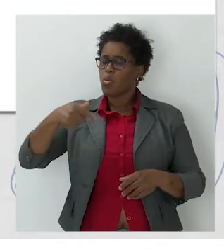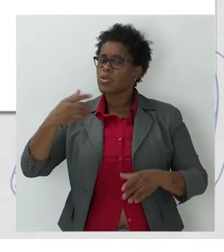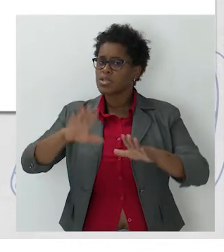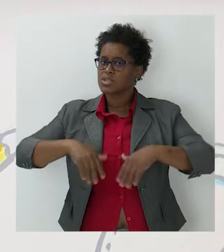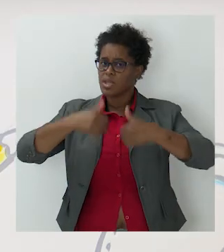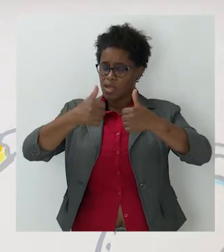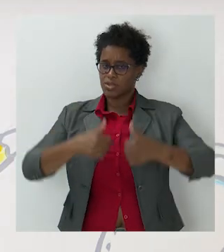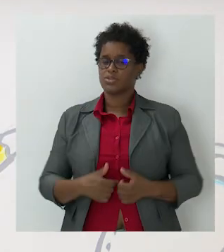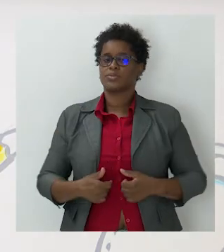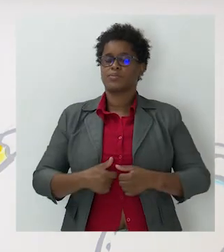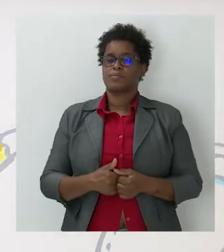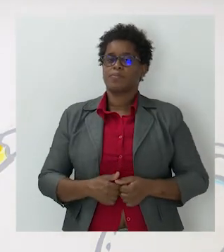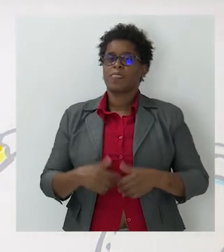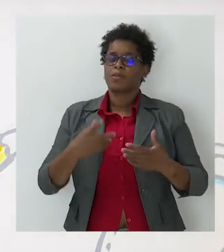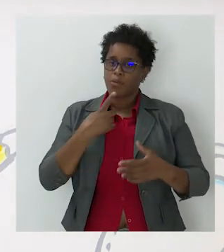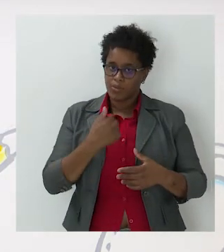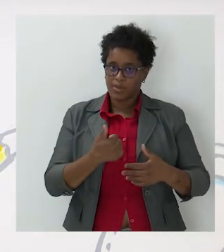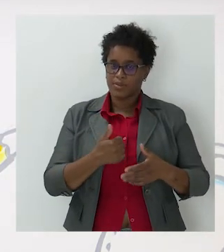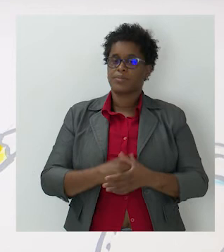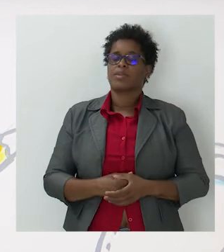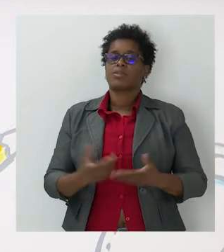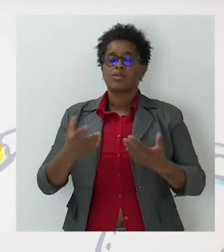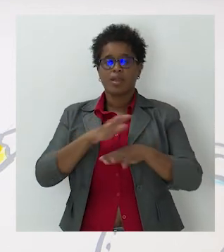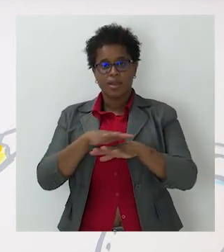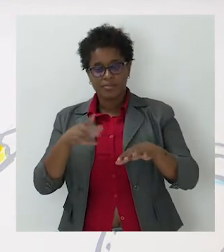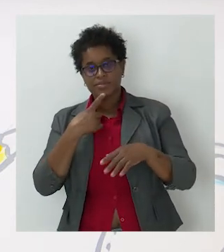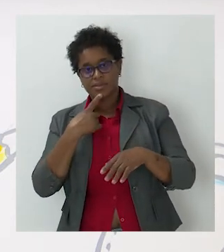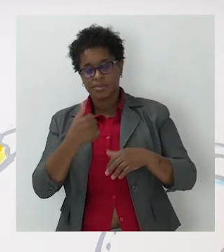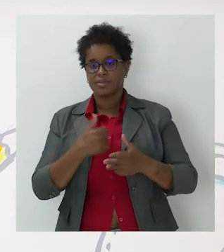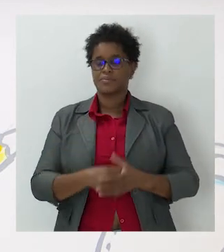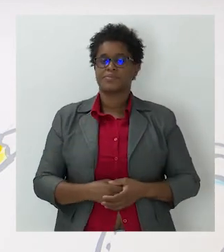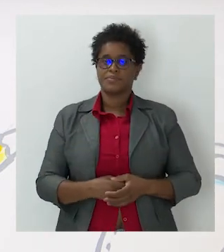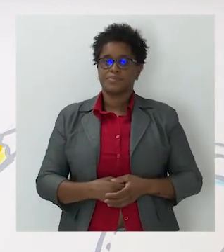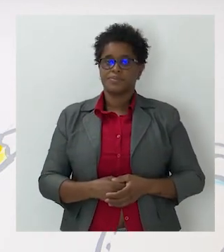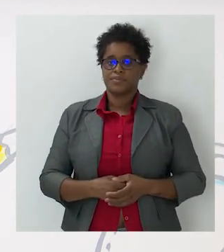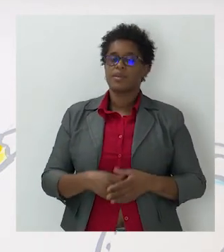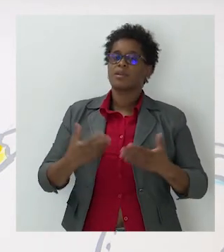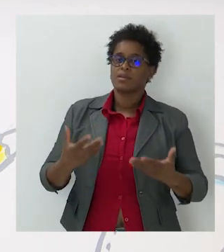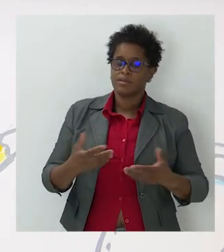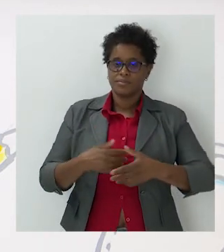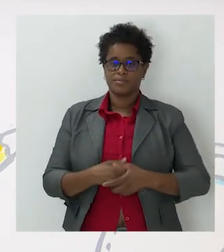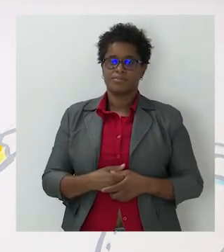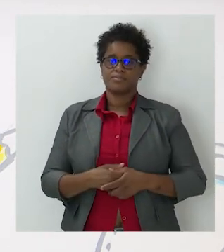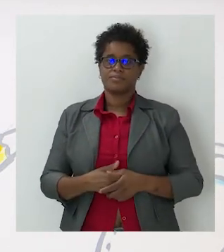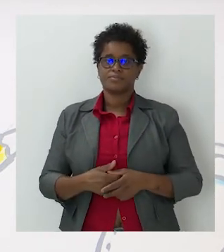cidades. Ok? Acabamos de perceber que